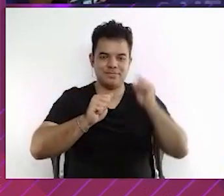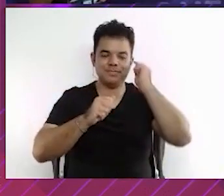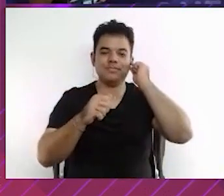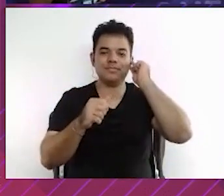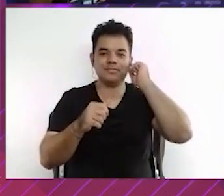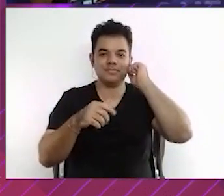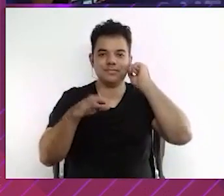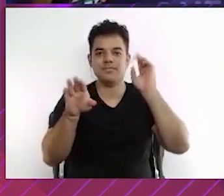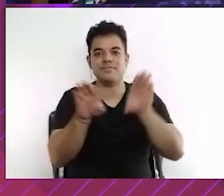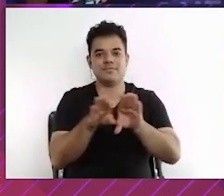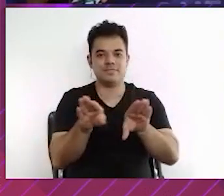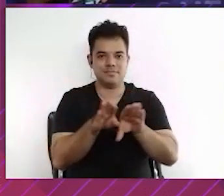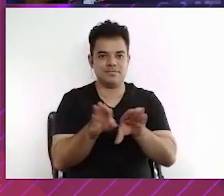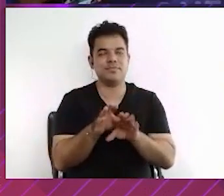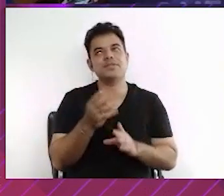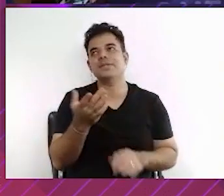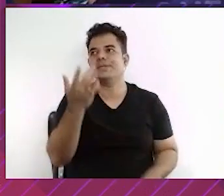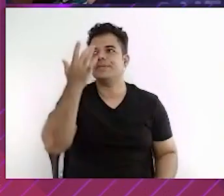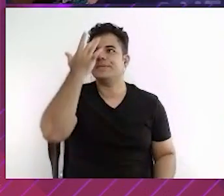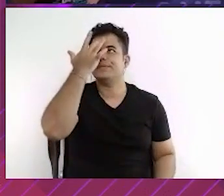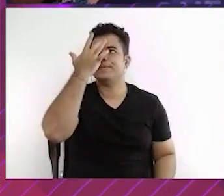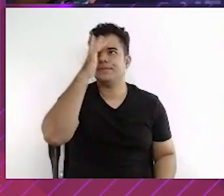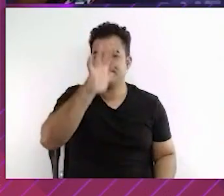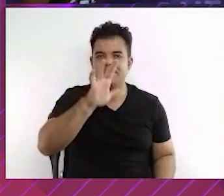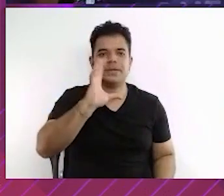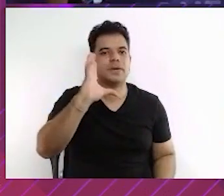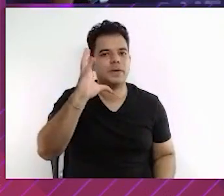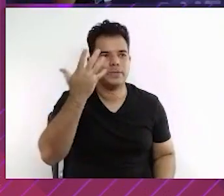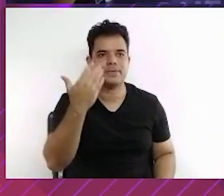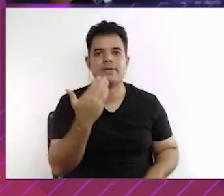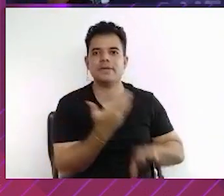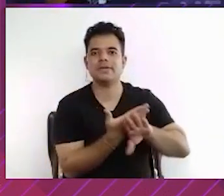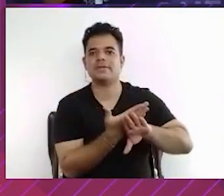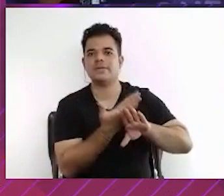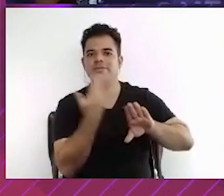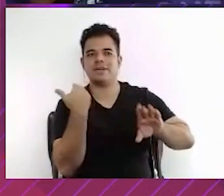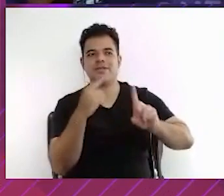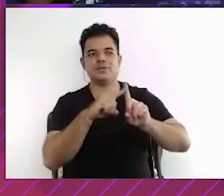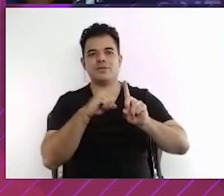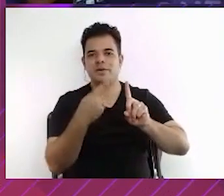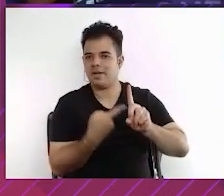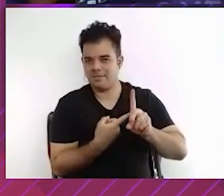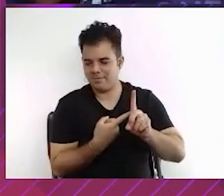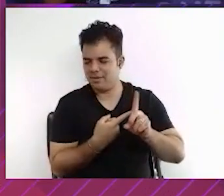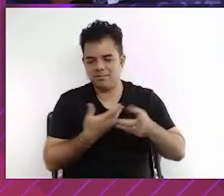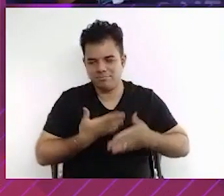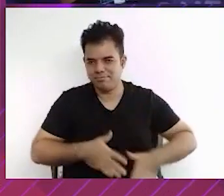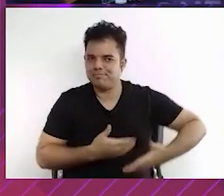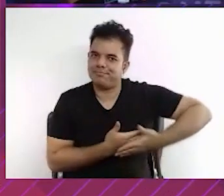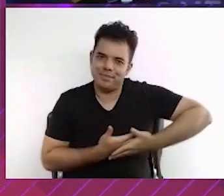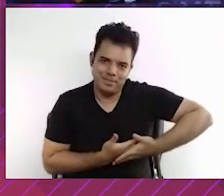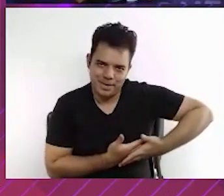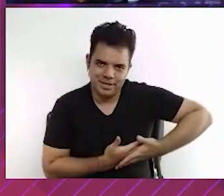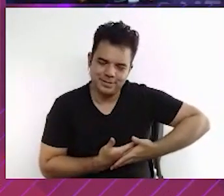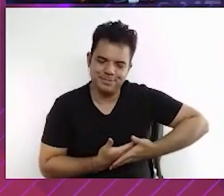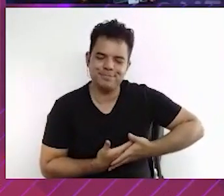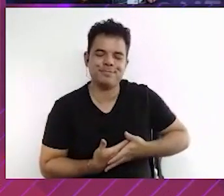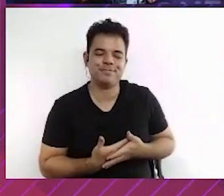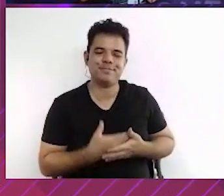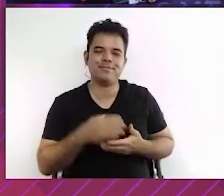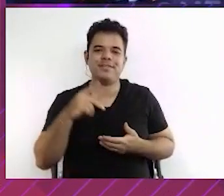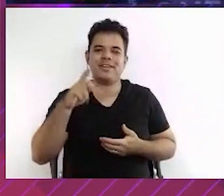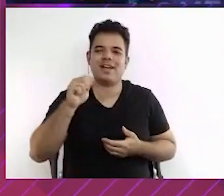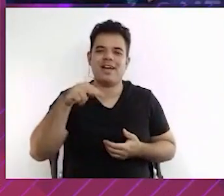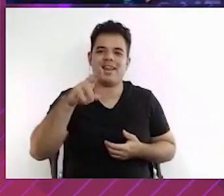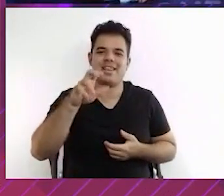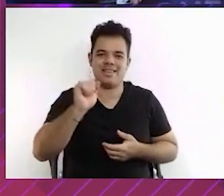ela, não sei, saiu de licença maternidade, alguma coisa assim. E o legal é que o otimizador vai ver